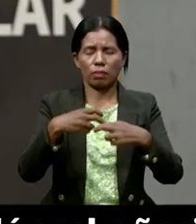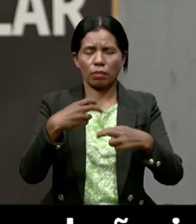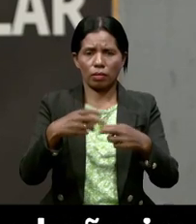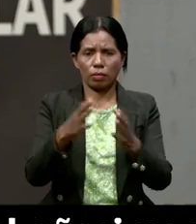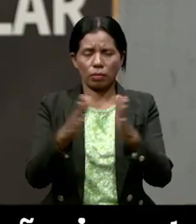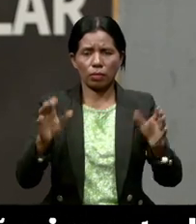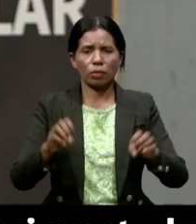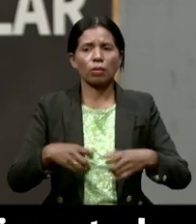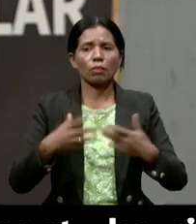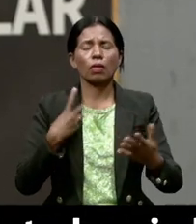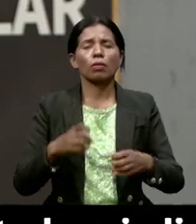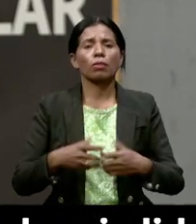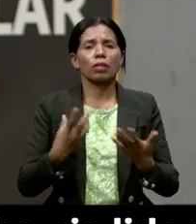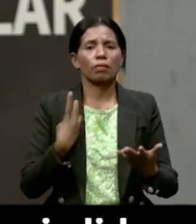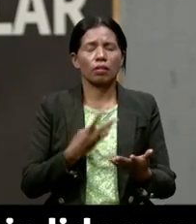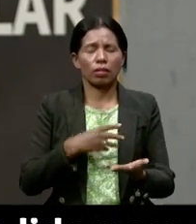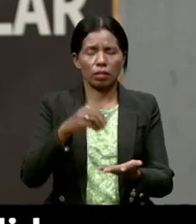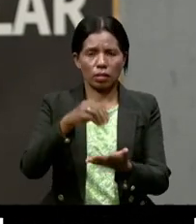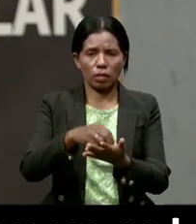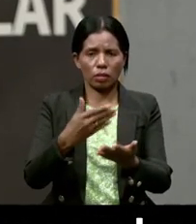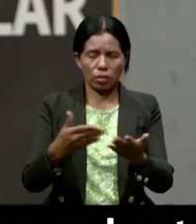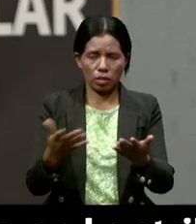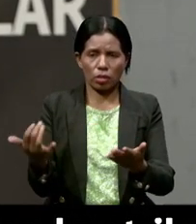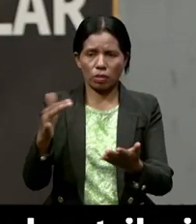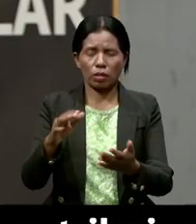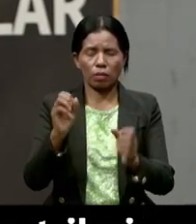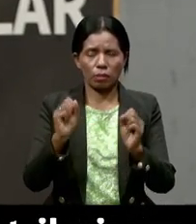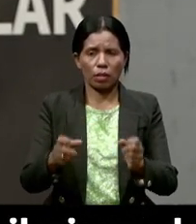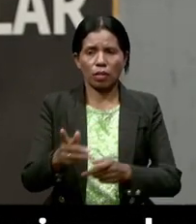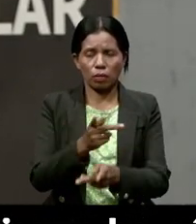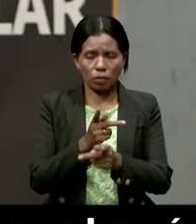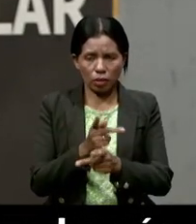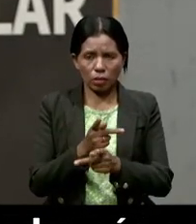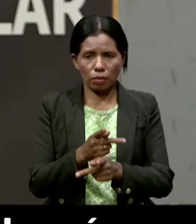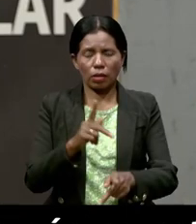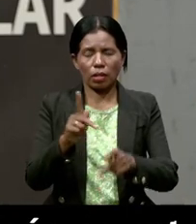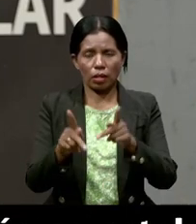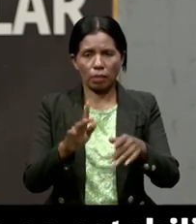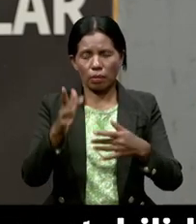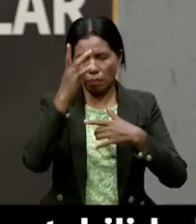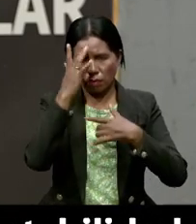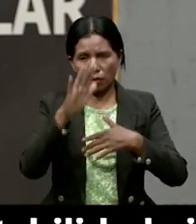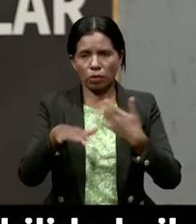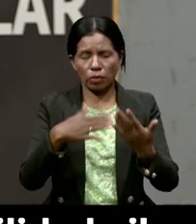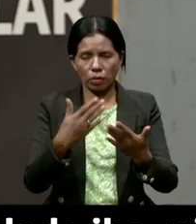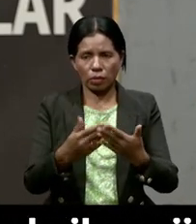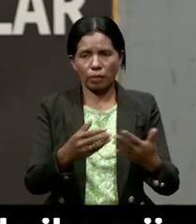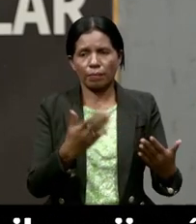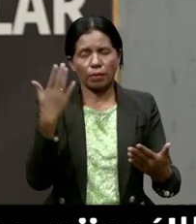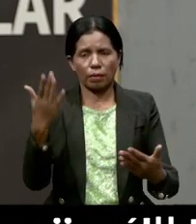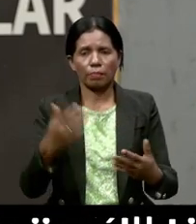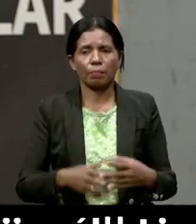quando vai o ensame, ita prensa, ita ne facilidade sira, né, para bele, assegura que tenha tratamento de saúde e tenha população sira lili e áreas